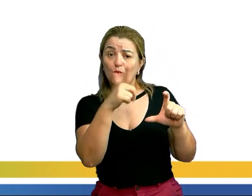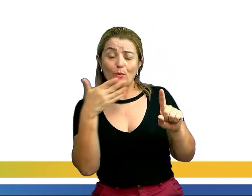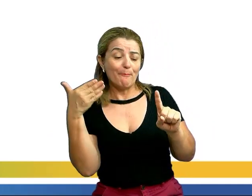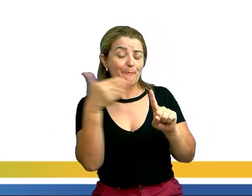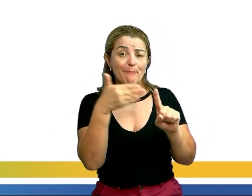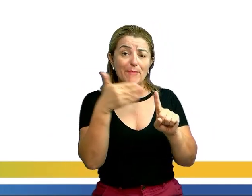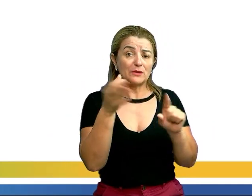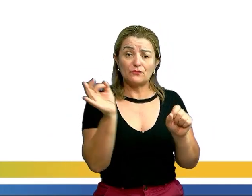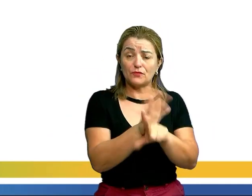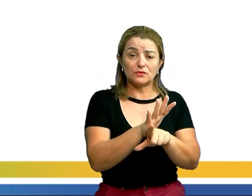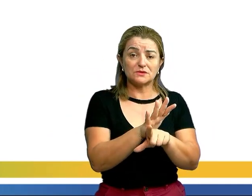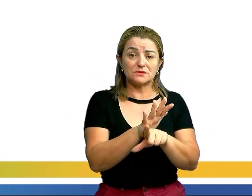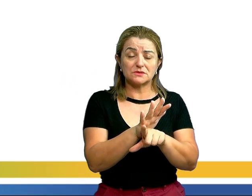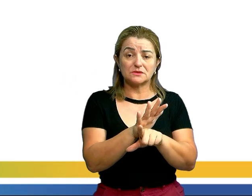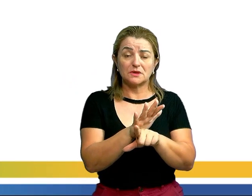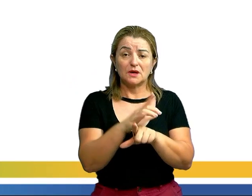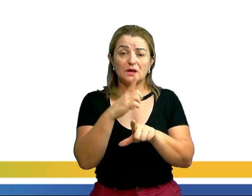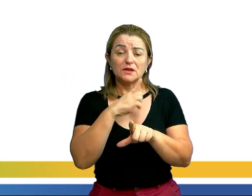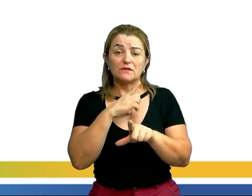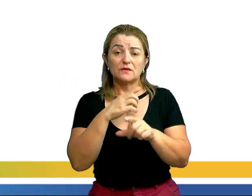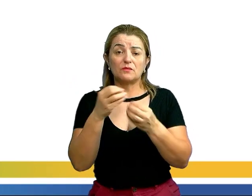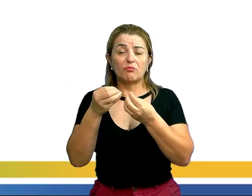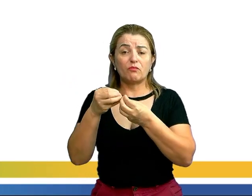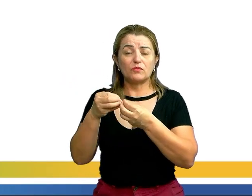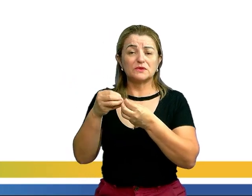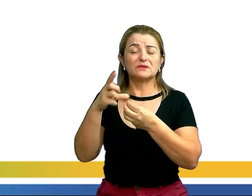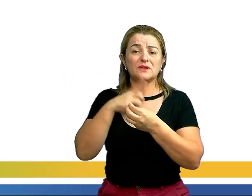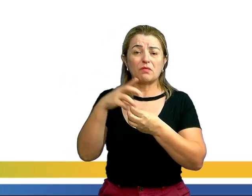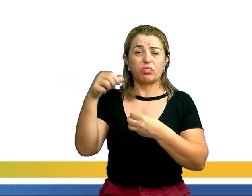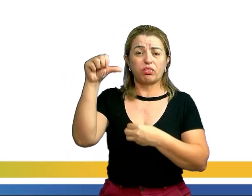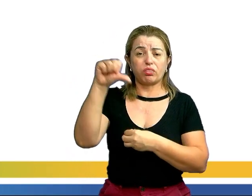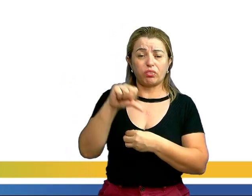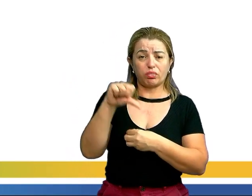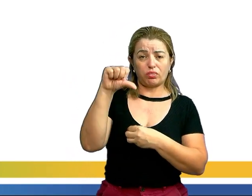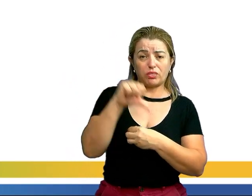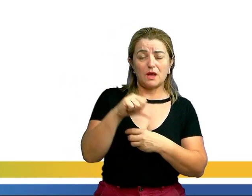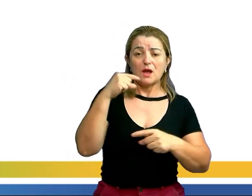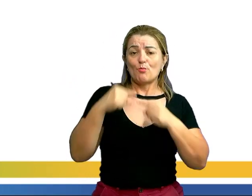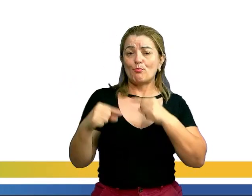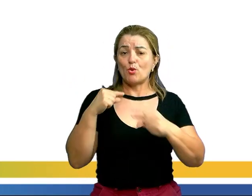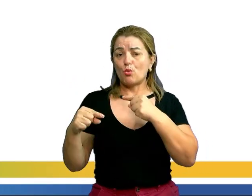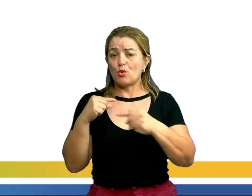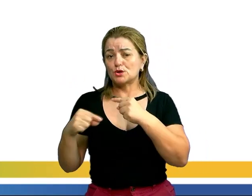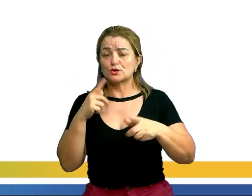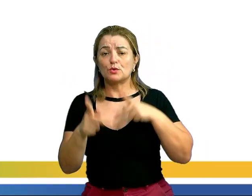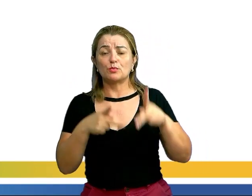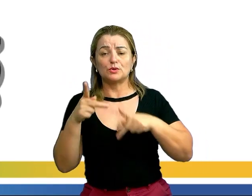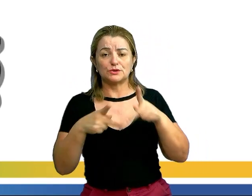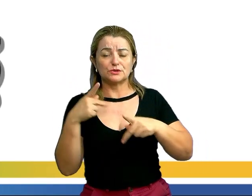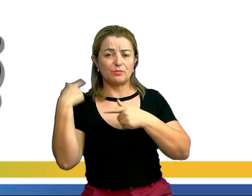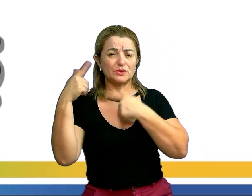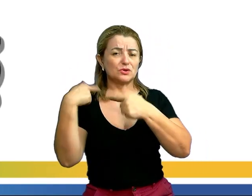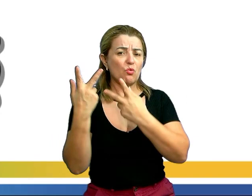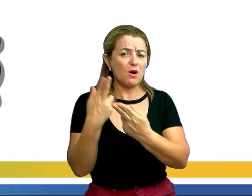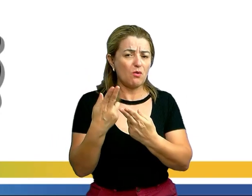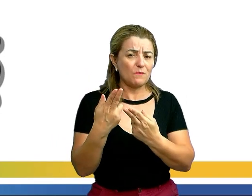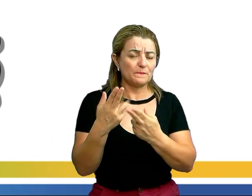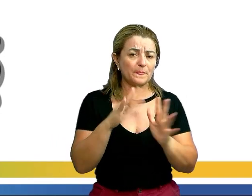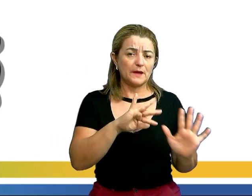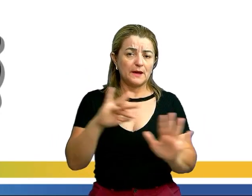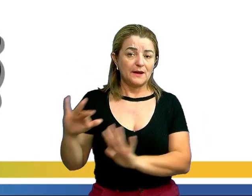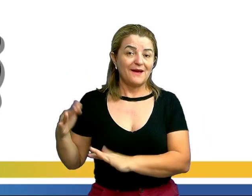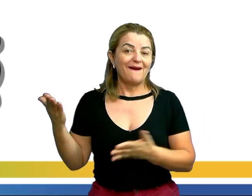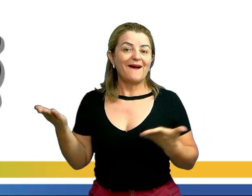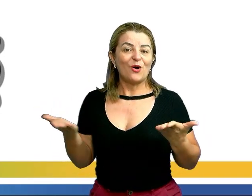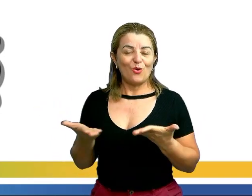concluídas, fracassou como muitas políticas populistas desses governos que passaram pela história. E aí nós vamos ver a figura de